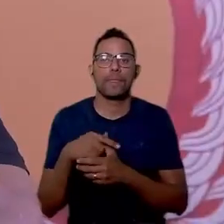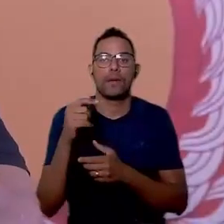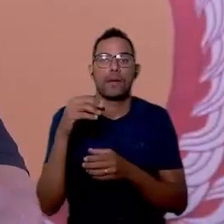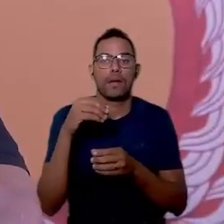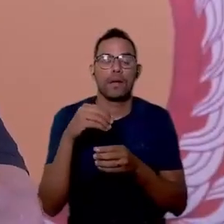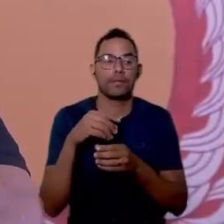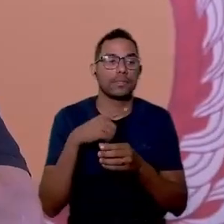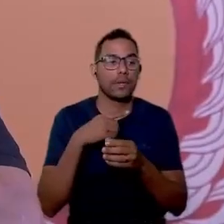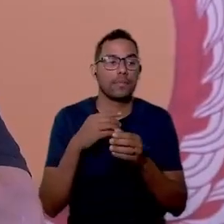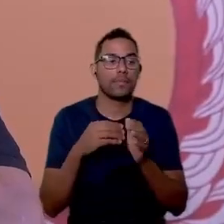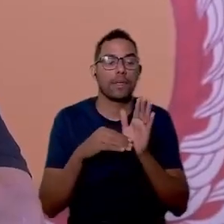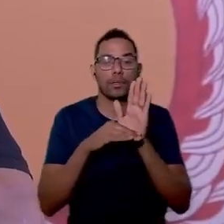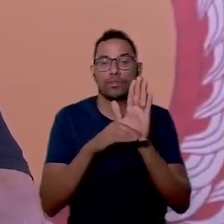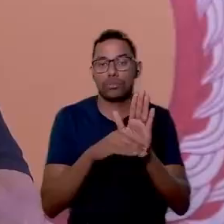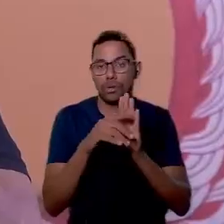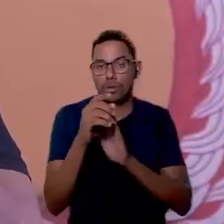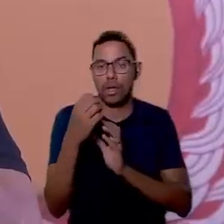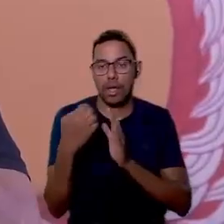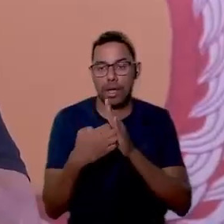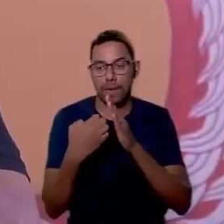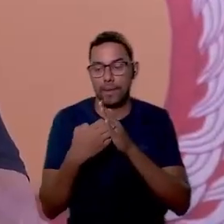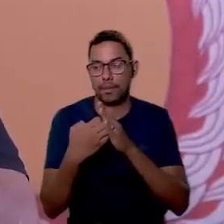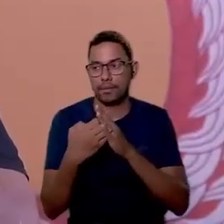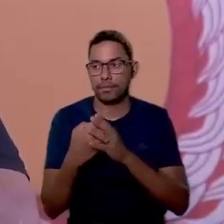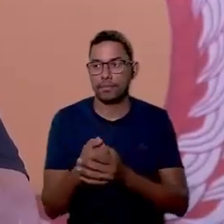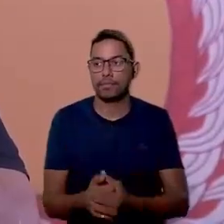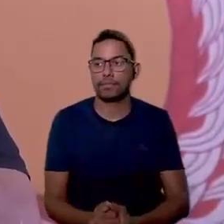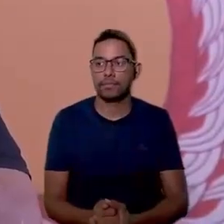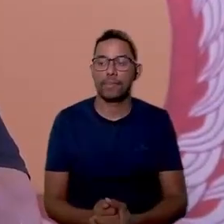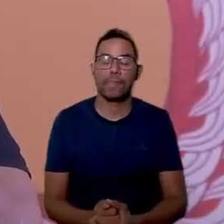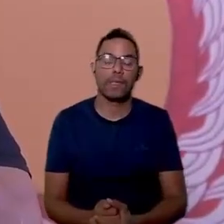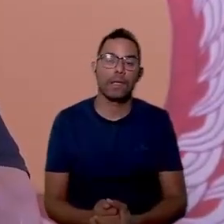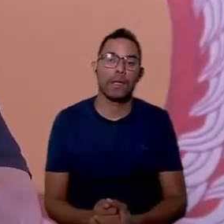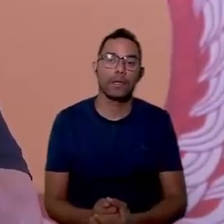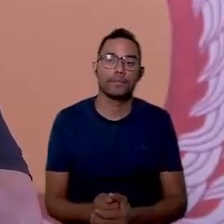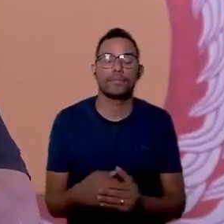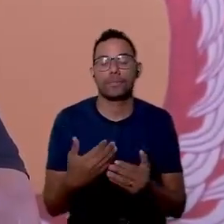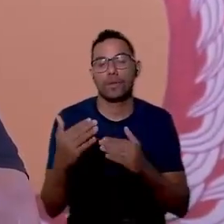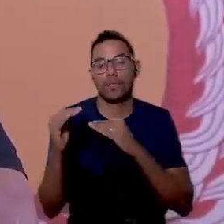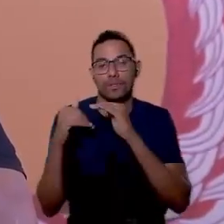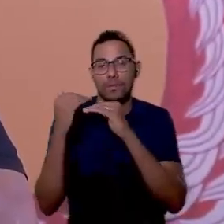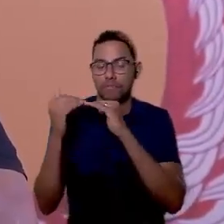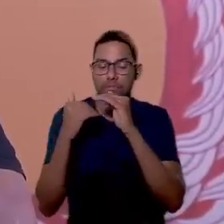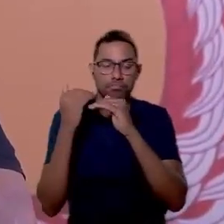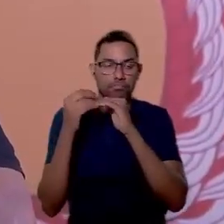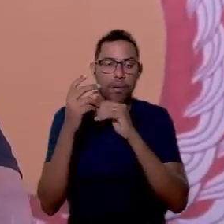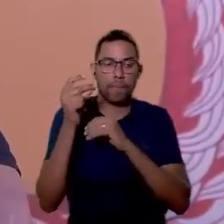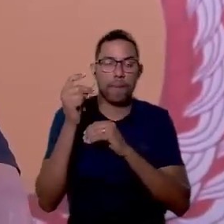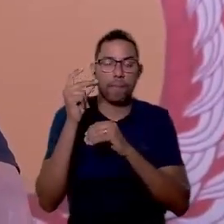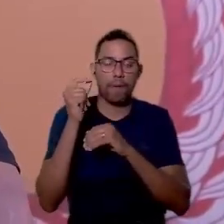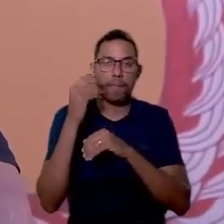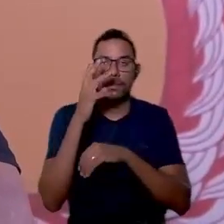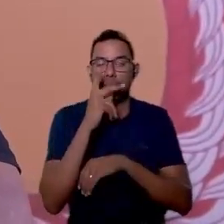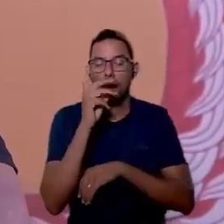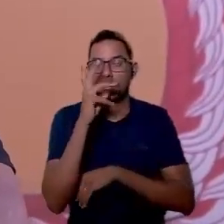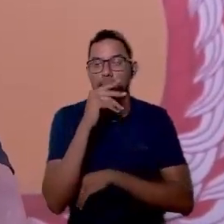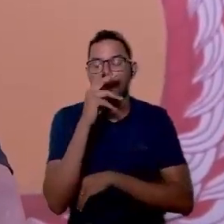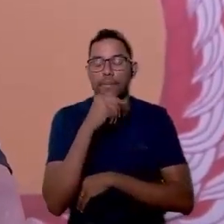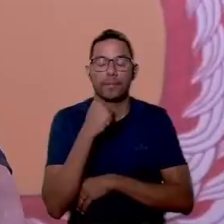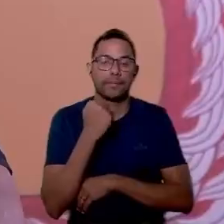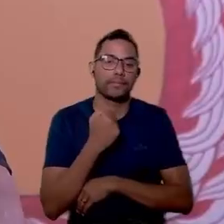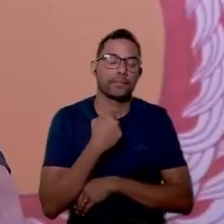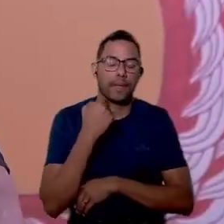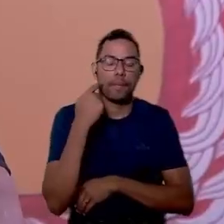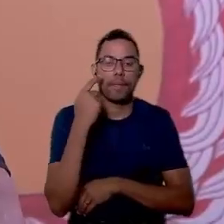está financiando esse empreendimento. Então, esse processo é um processo que a gente sabe que leva tempo, e a gente tem um receio de